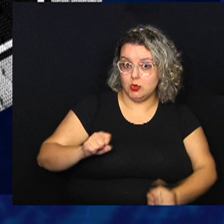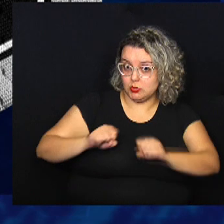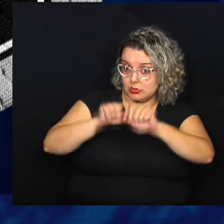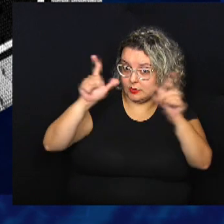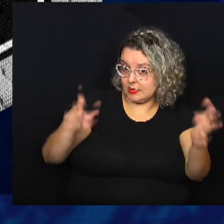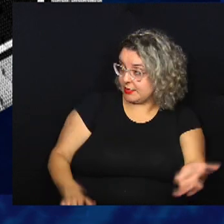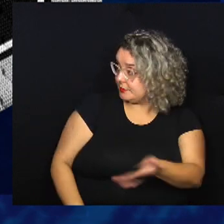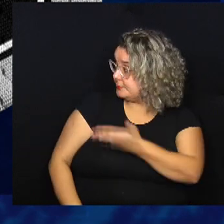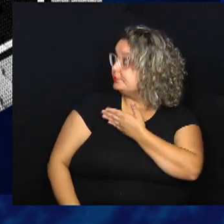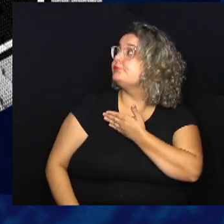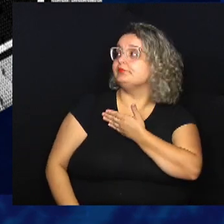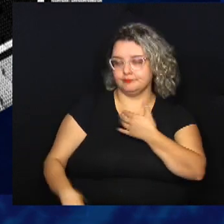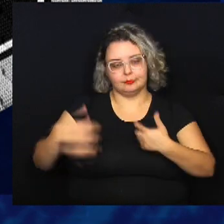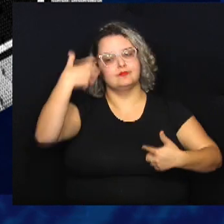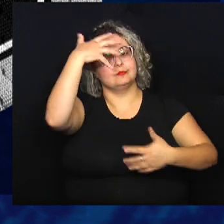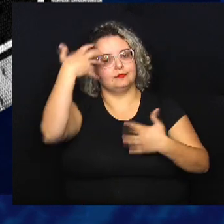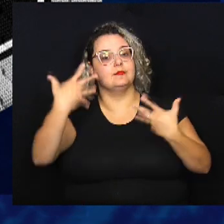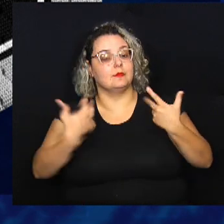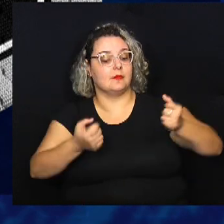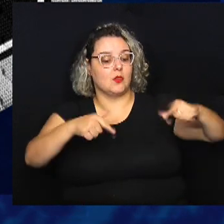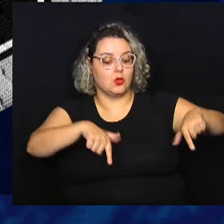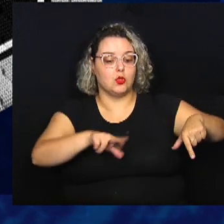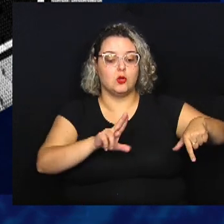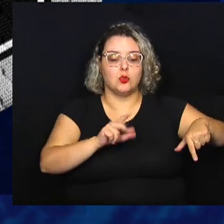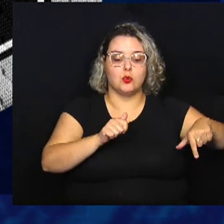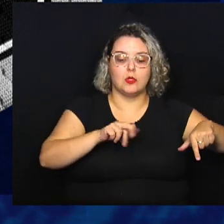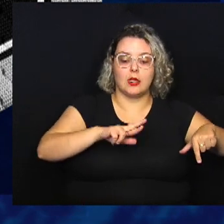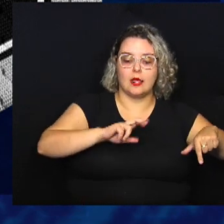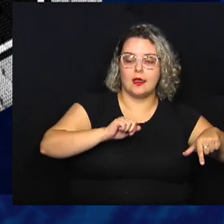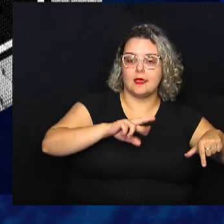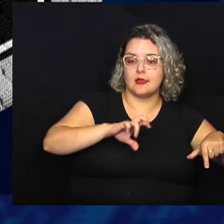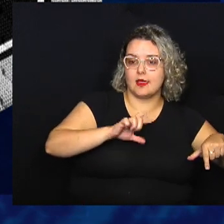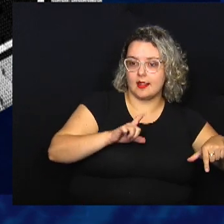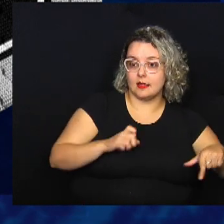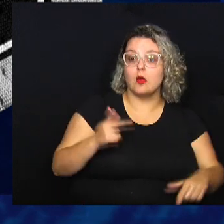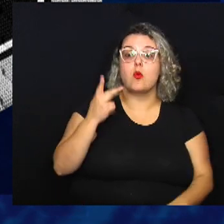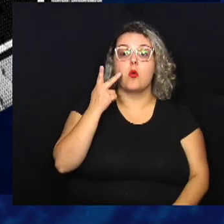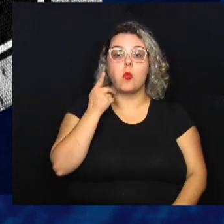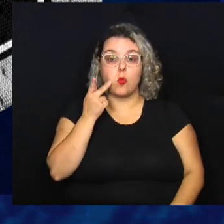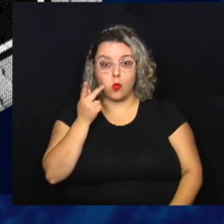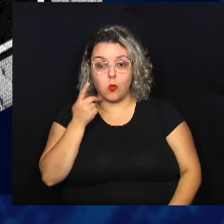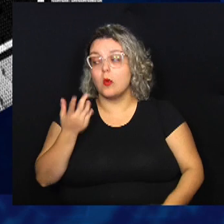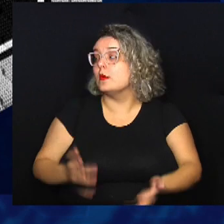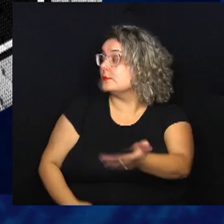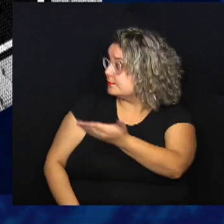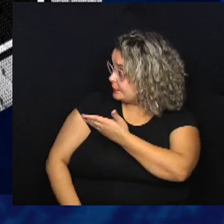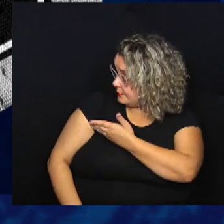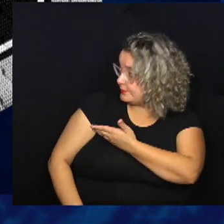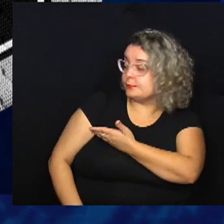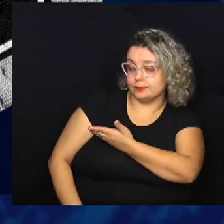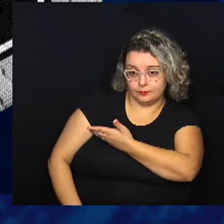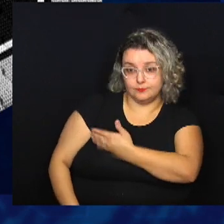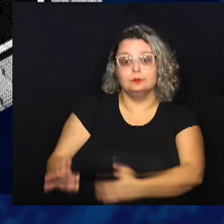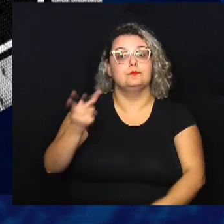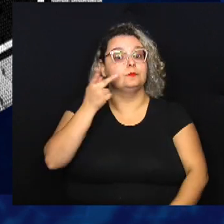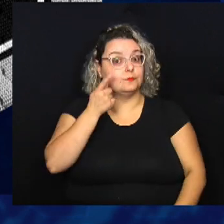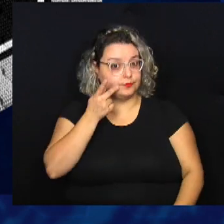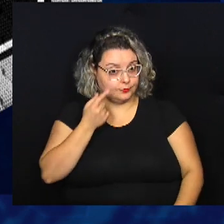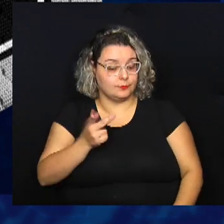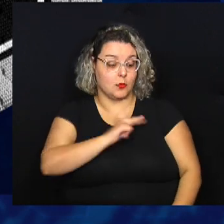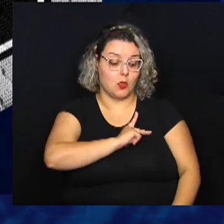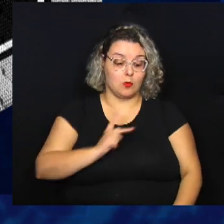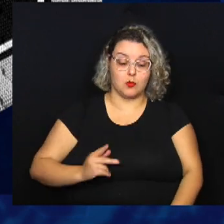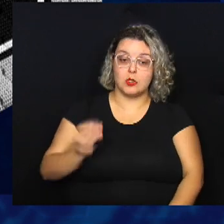a Macaca recebe no Moisés Lucarelli o Ceará. Você já vê o confronto aí na sua tela. A Ponte tenta buscar